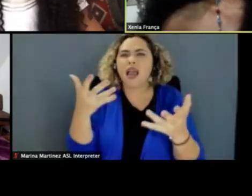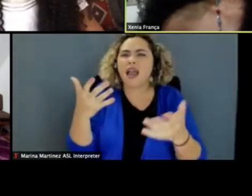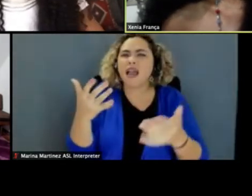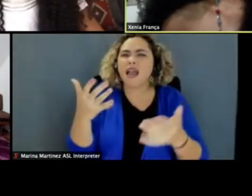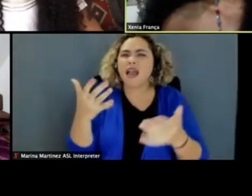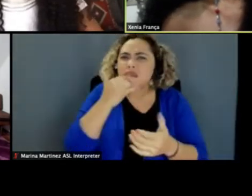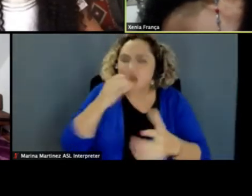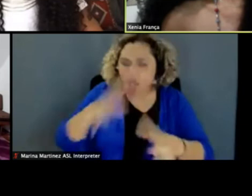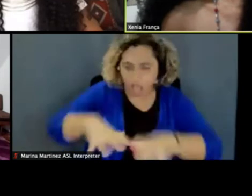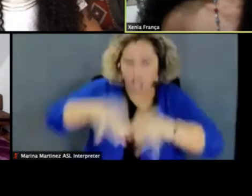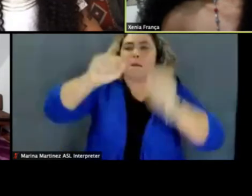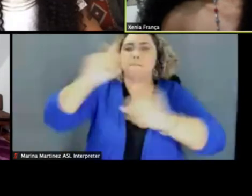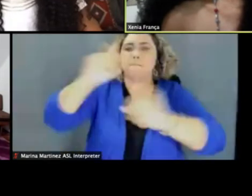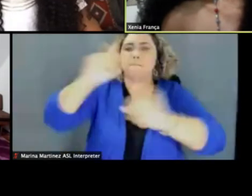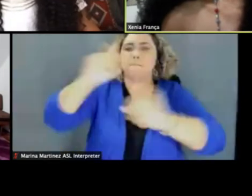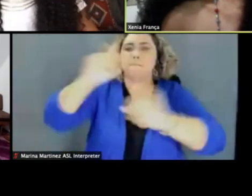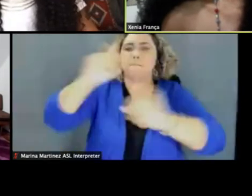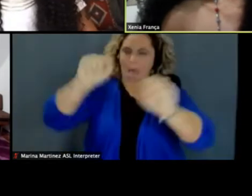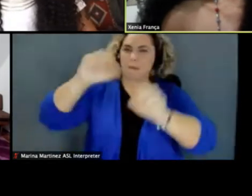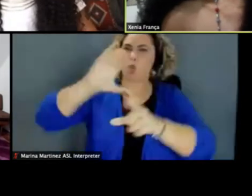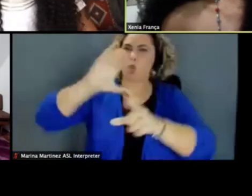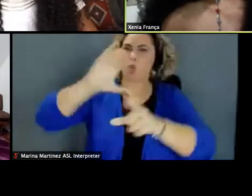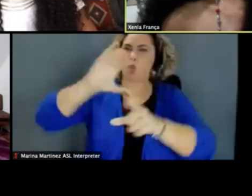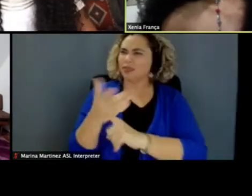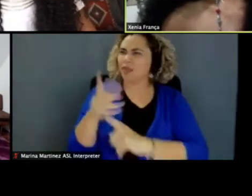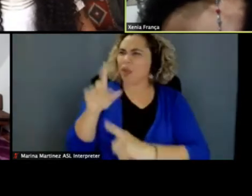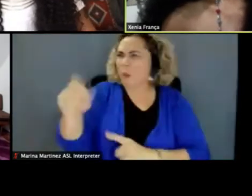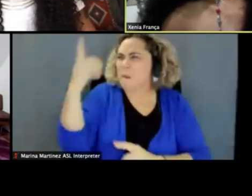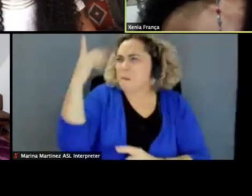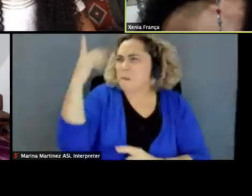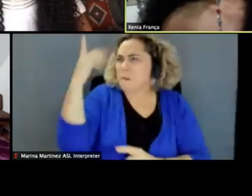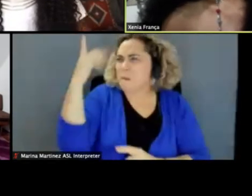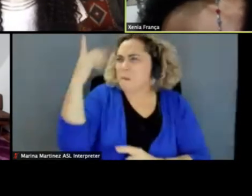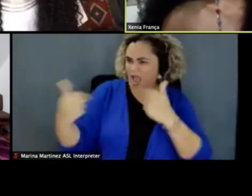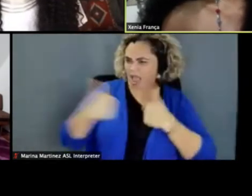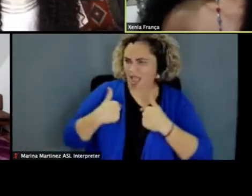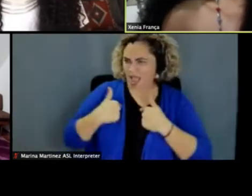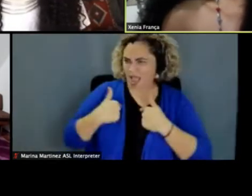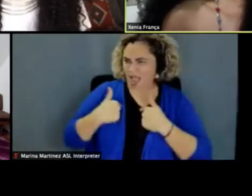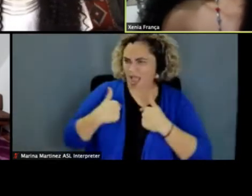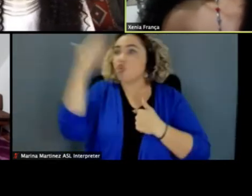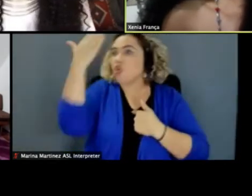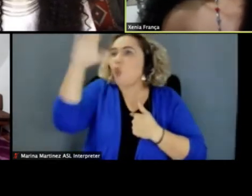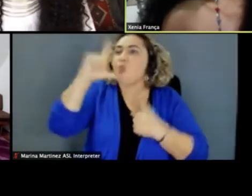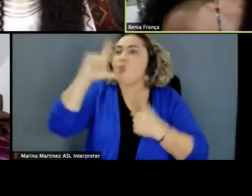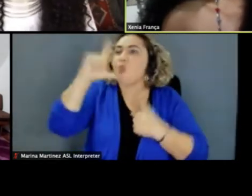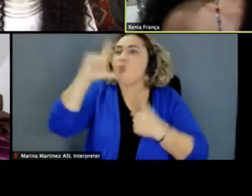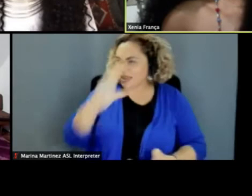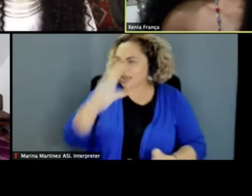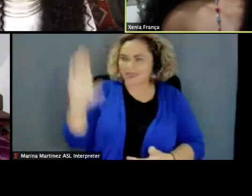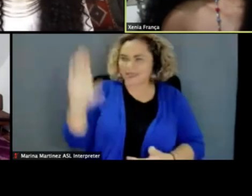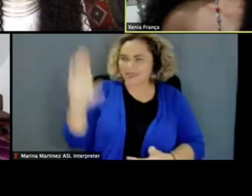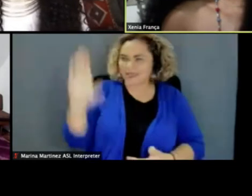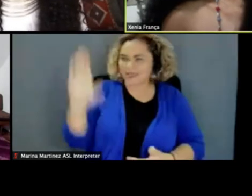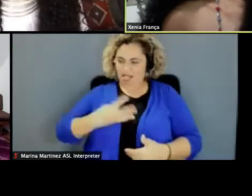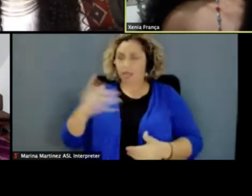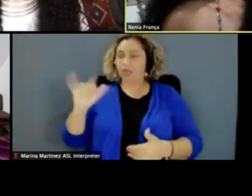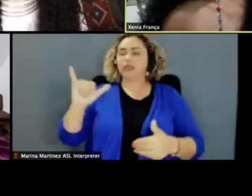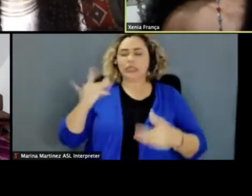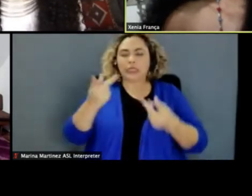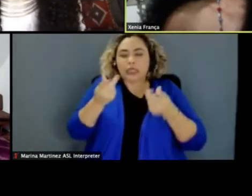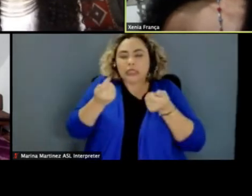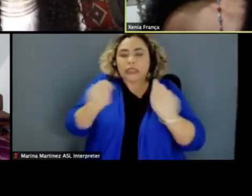apropriação cultural. Exu pergunta, por que tu me chamas se não me conhece? Questionando